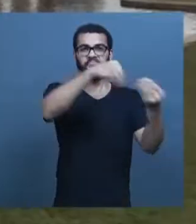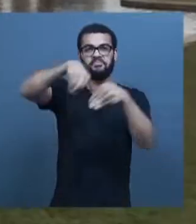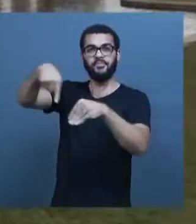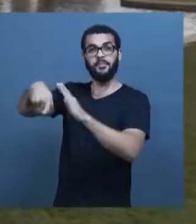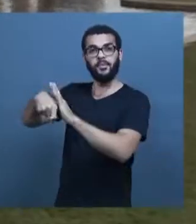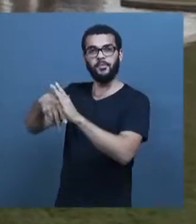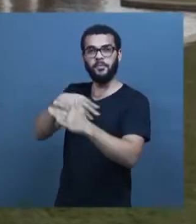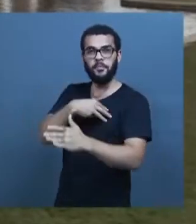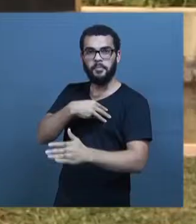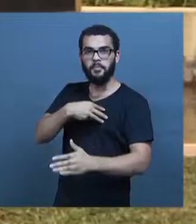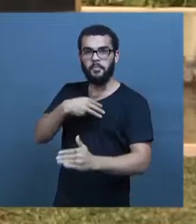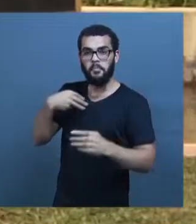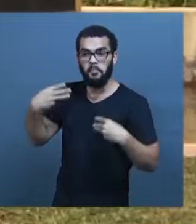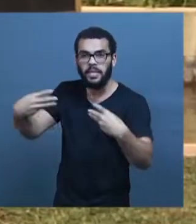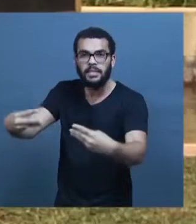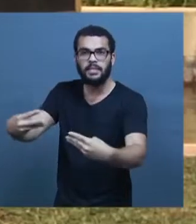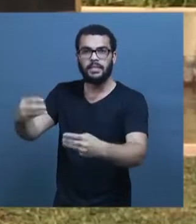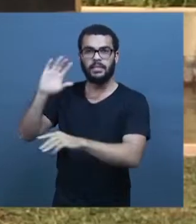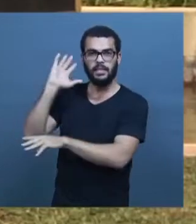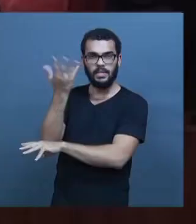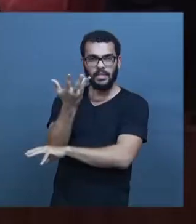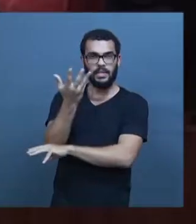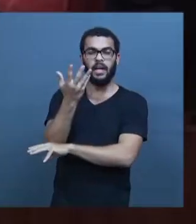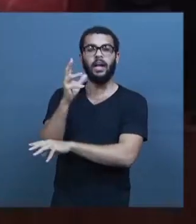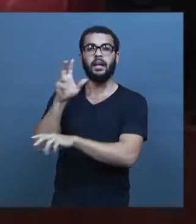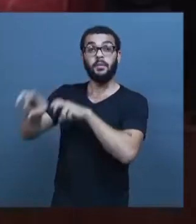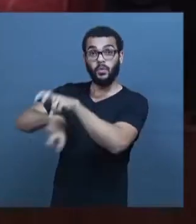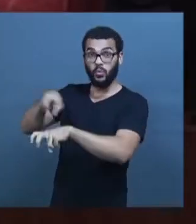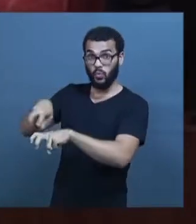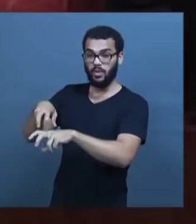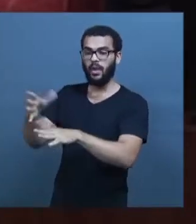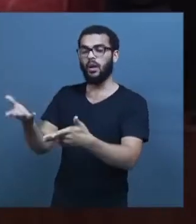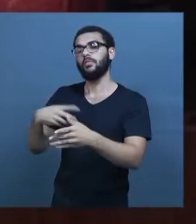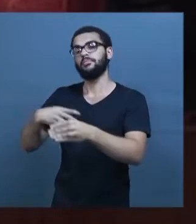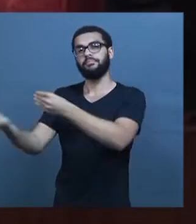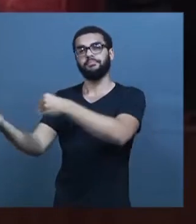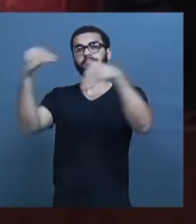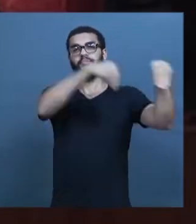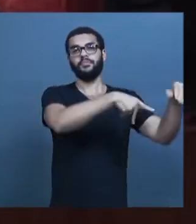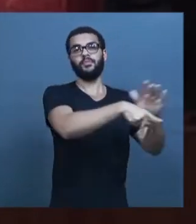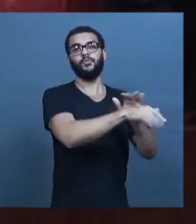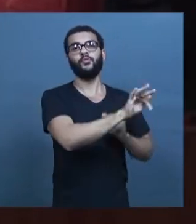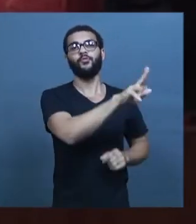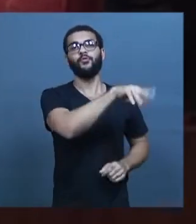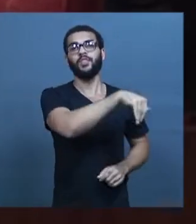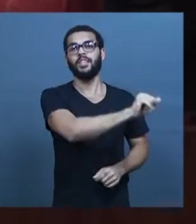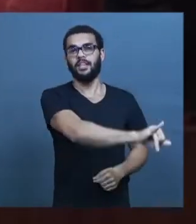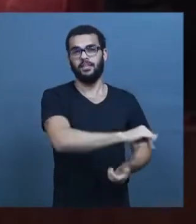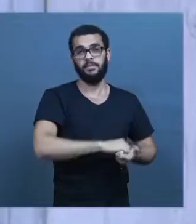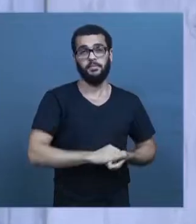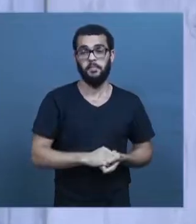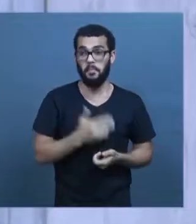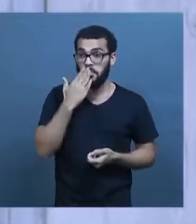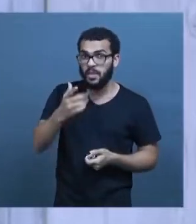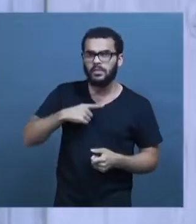FUNAI, órgão vinculado ao Ministério da Justiça. Barroso pede que o caso seja pautado com urgência no plenário da